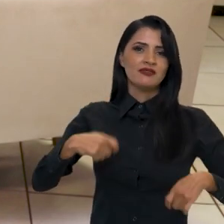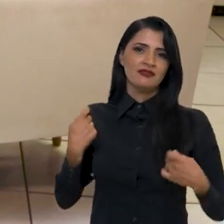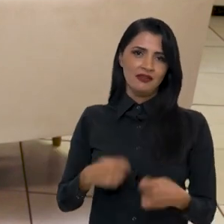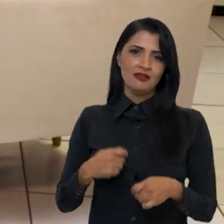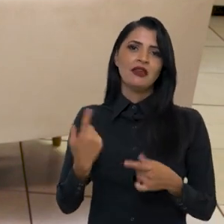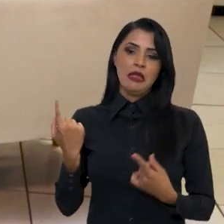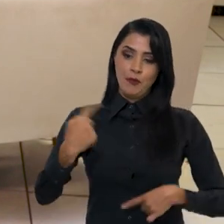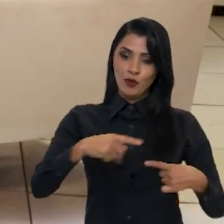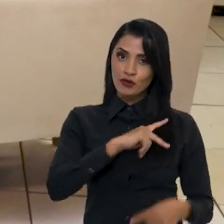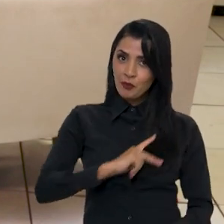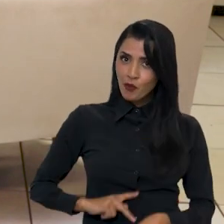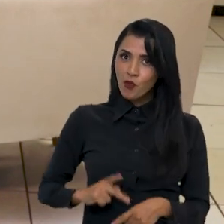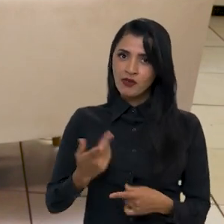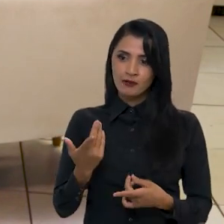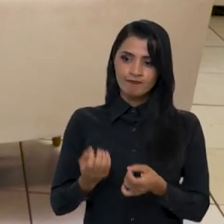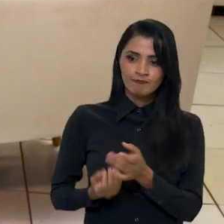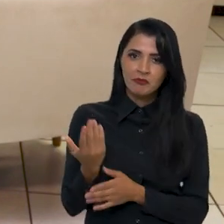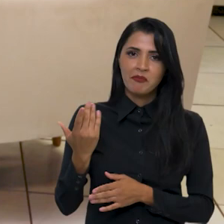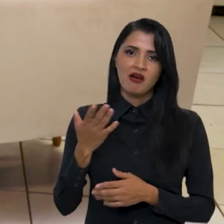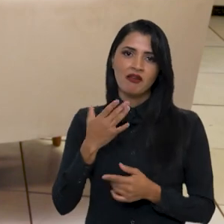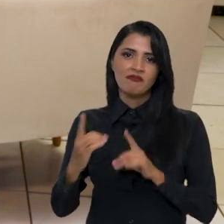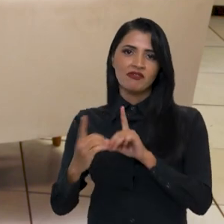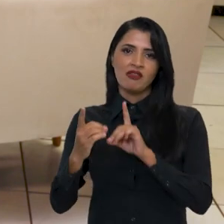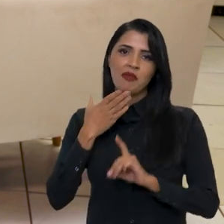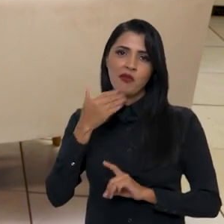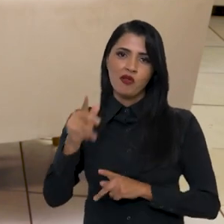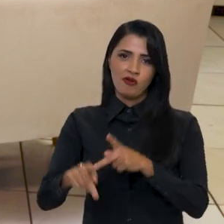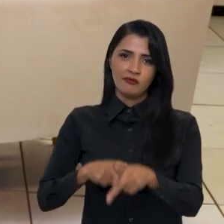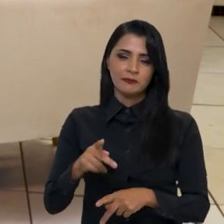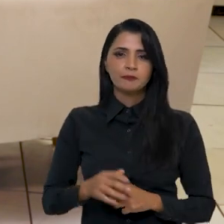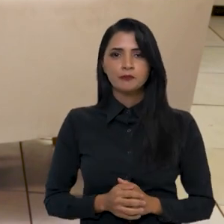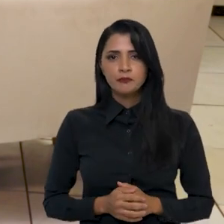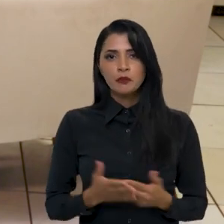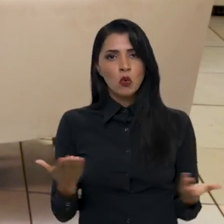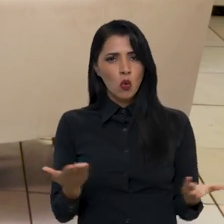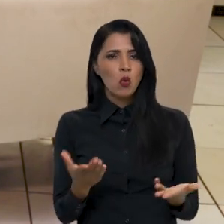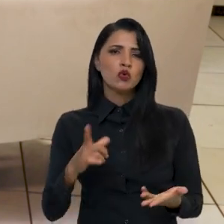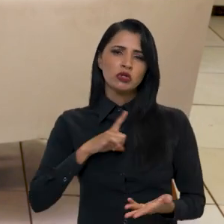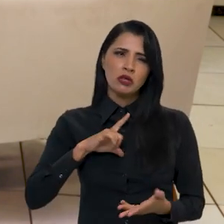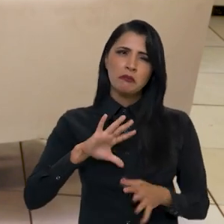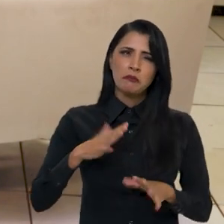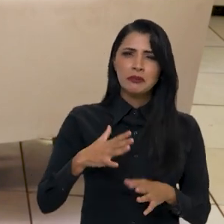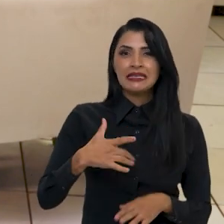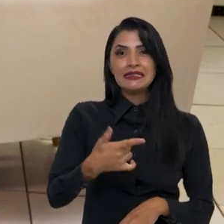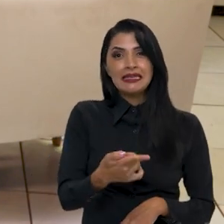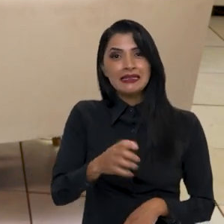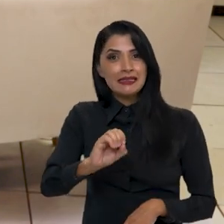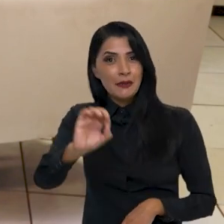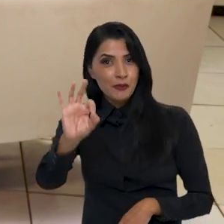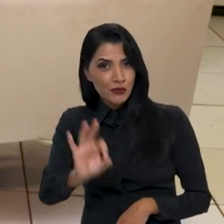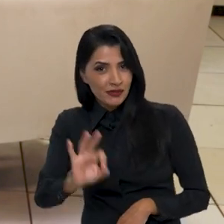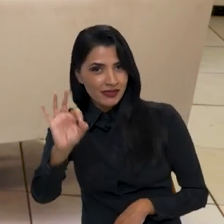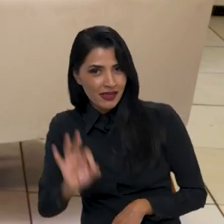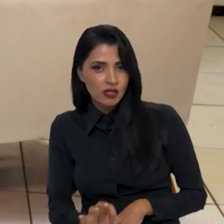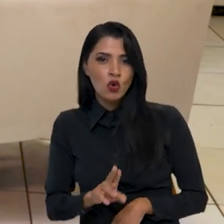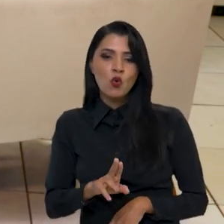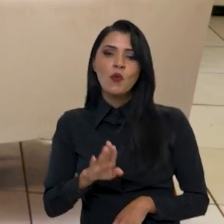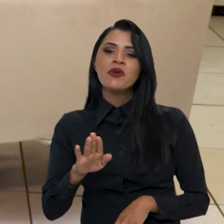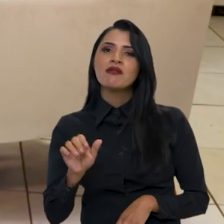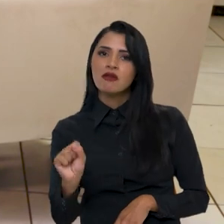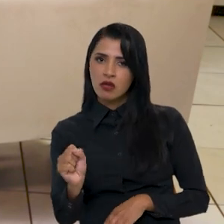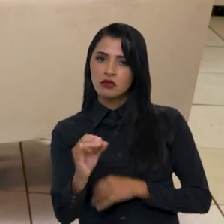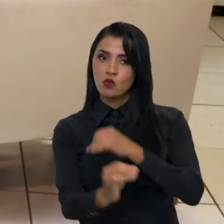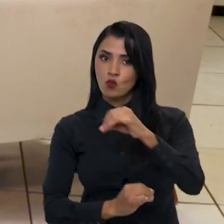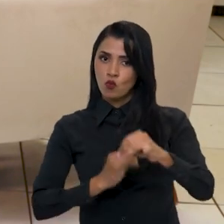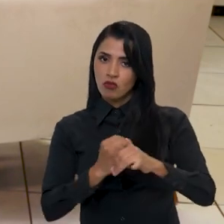e trabalhar as políticas públicas para atender melhor a população. Hoje a gente tem pelo menos 70% das UBSs com conexão